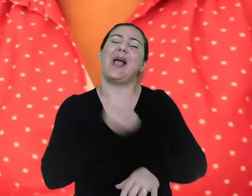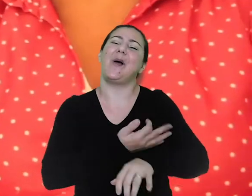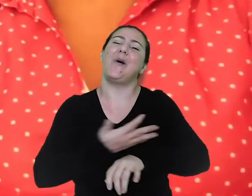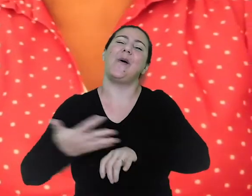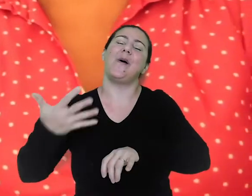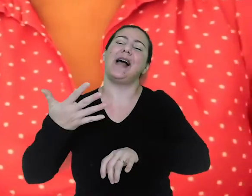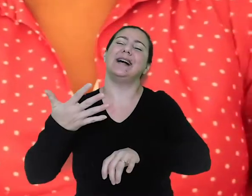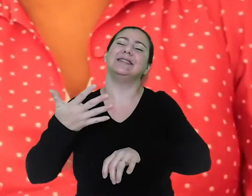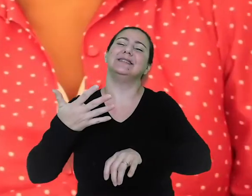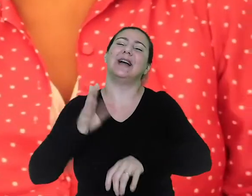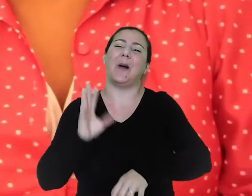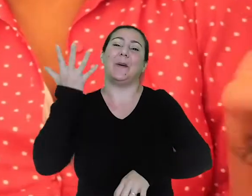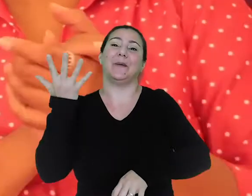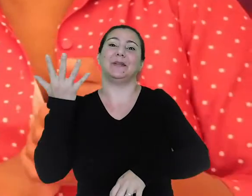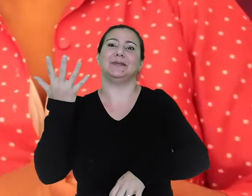dure